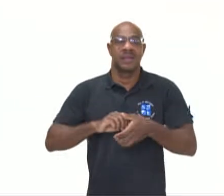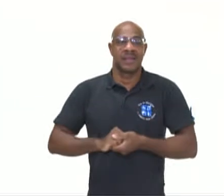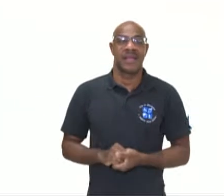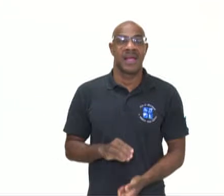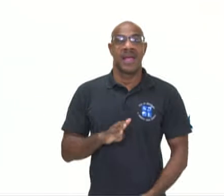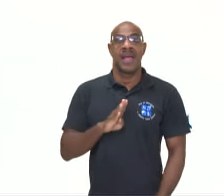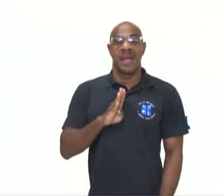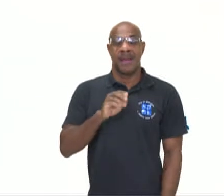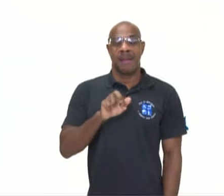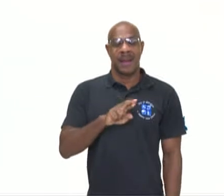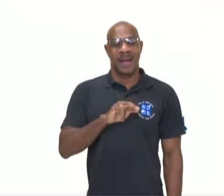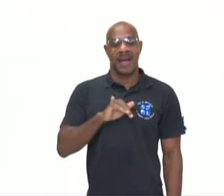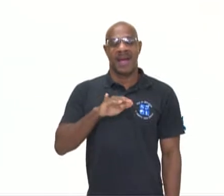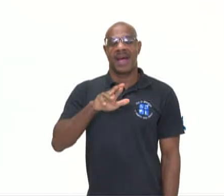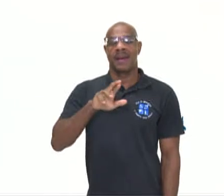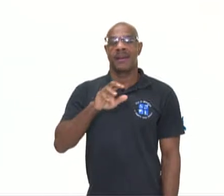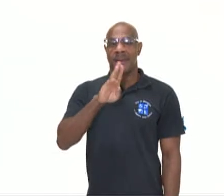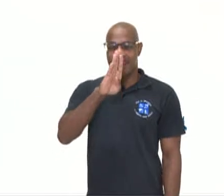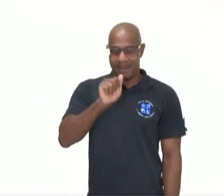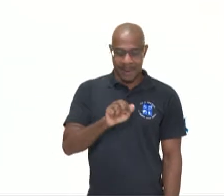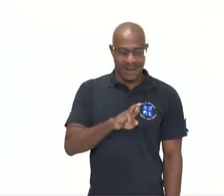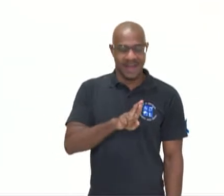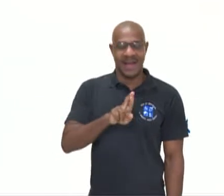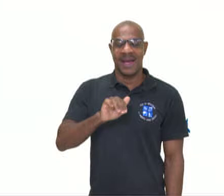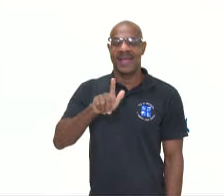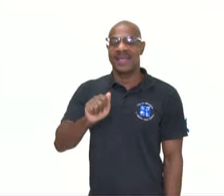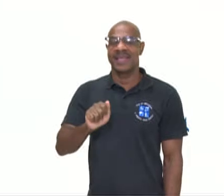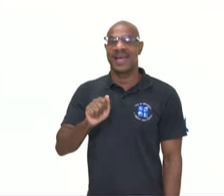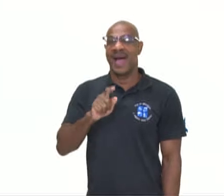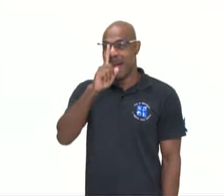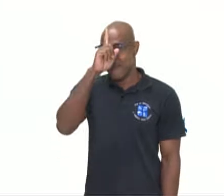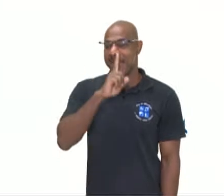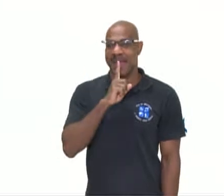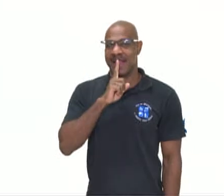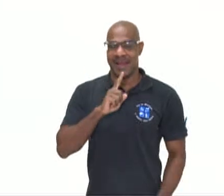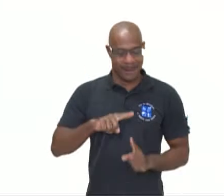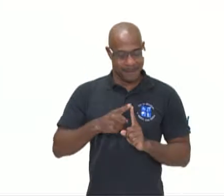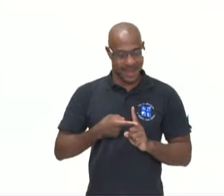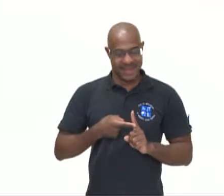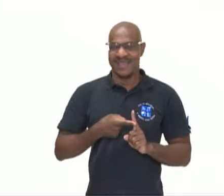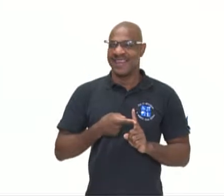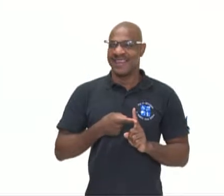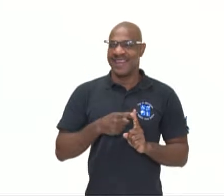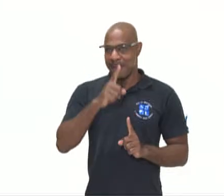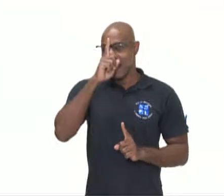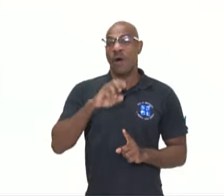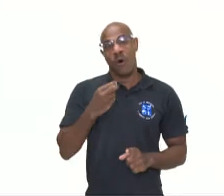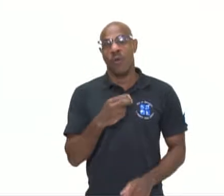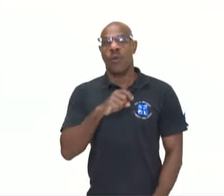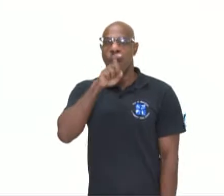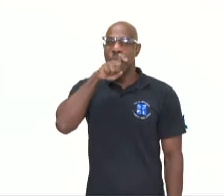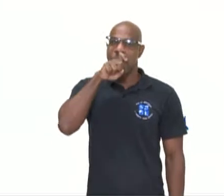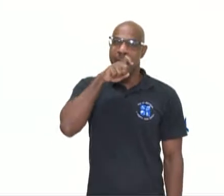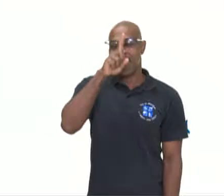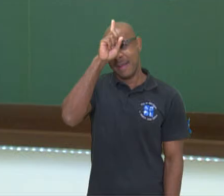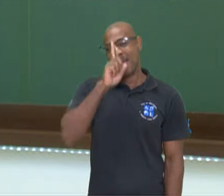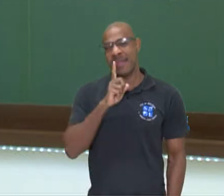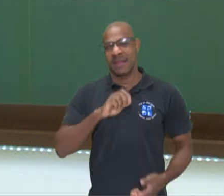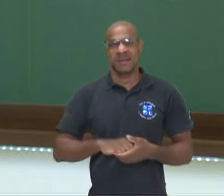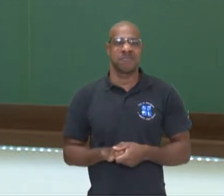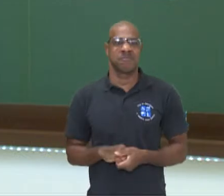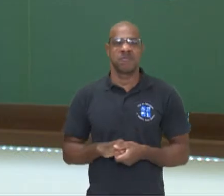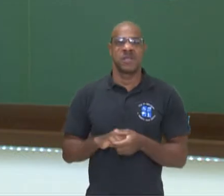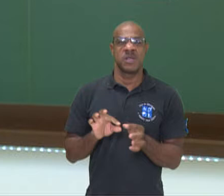barriga amarela, porque ela tem a barriga amarela, ou arara amarela, tá bom? O tamanho varia de